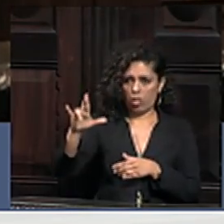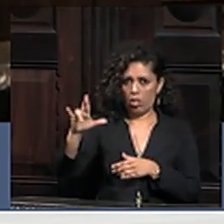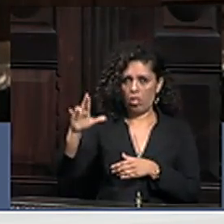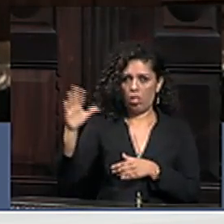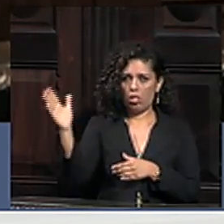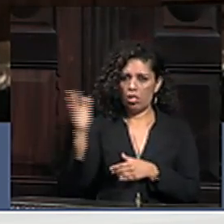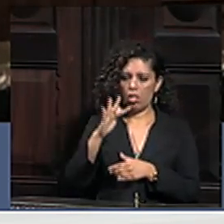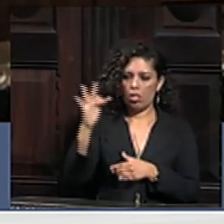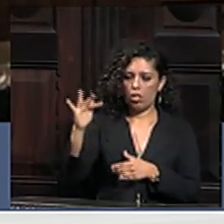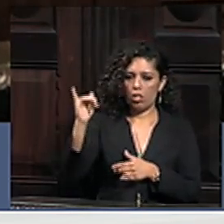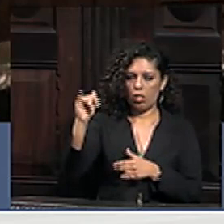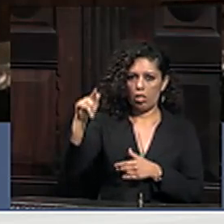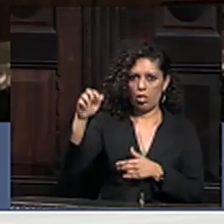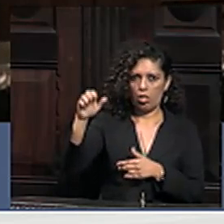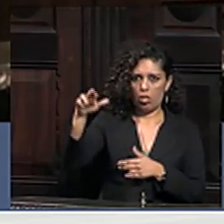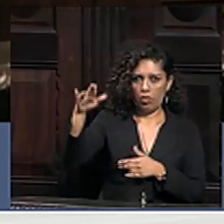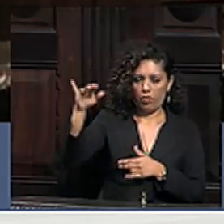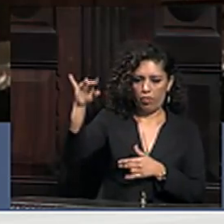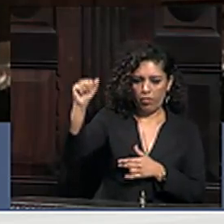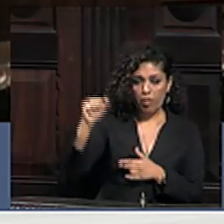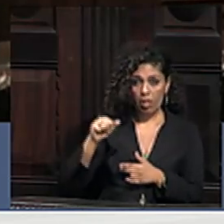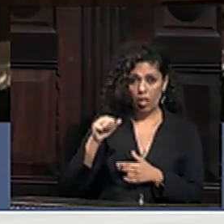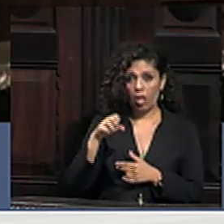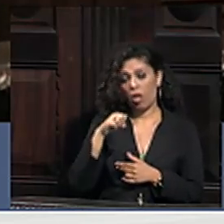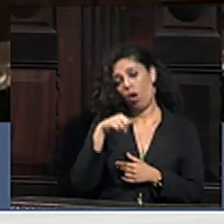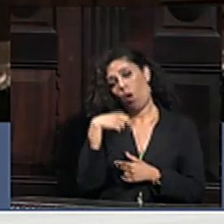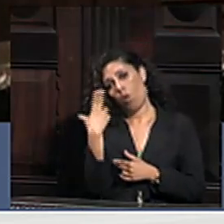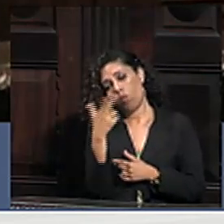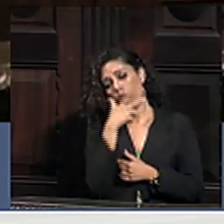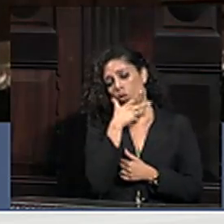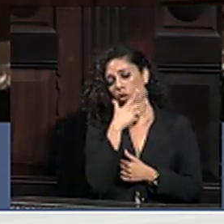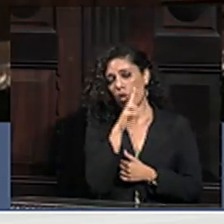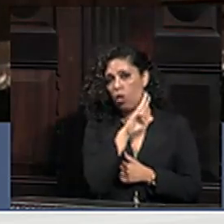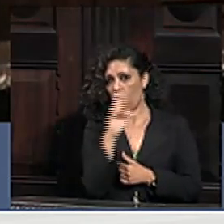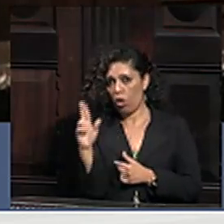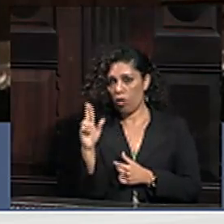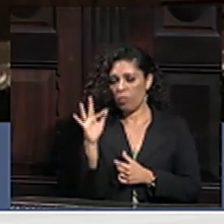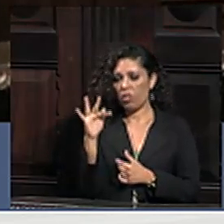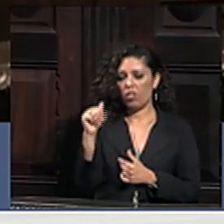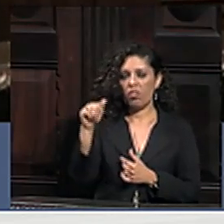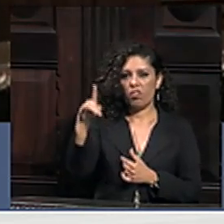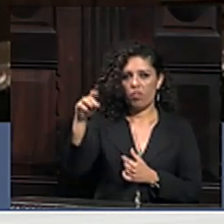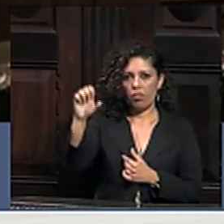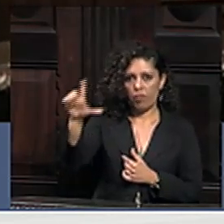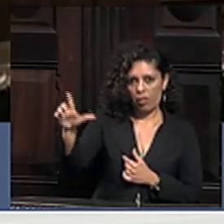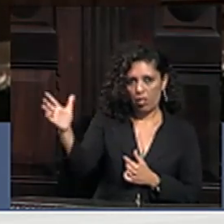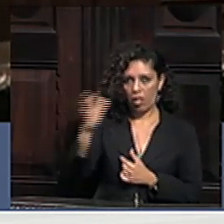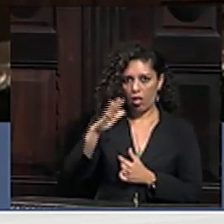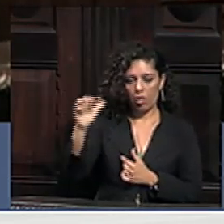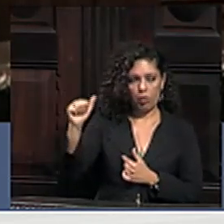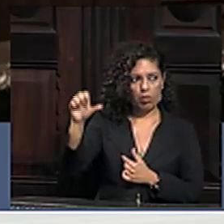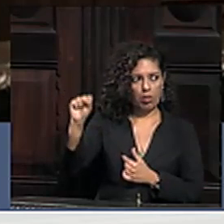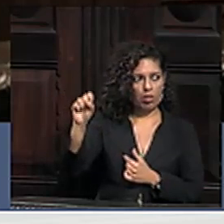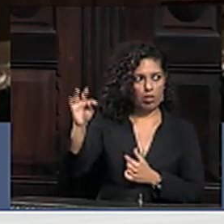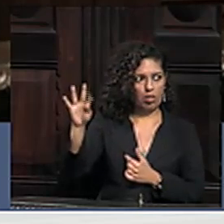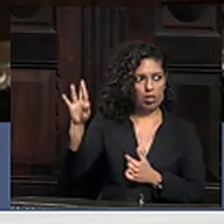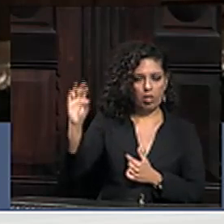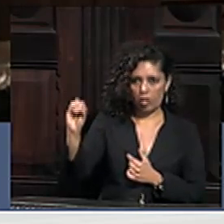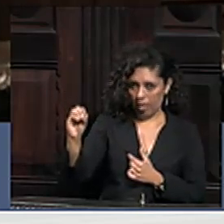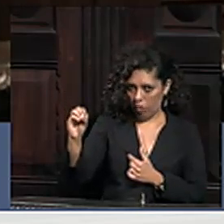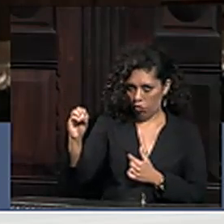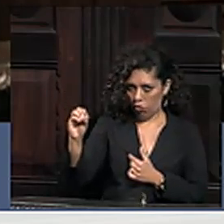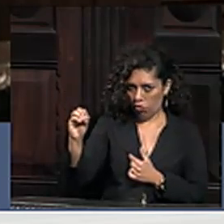cubano, Fidel Castro. O deputado Luiz Martins não há de lembrar que ele dizia que todos